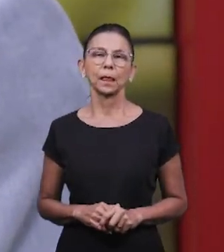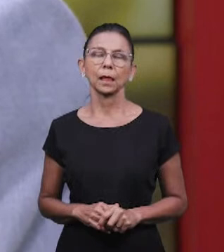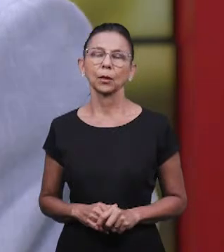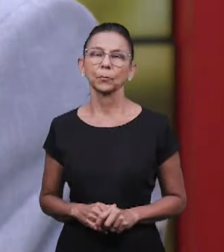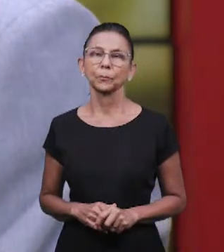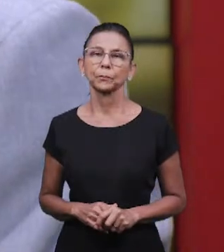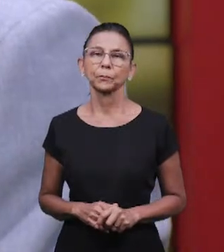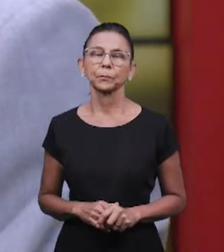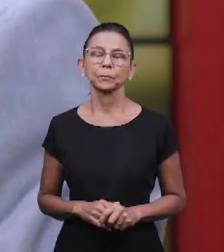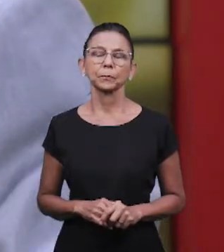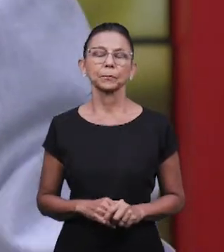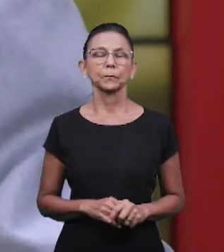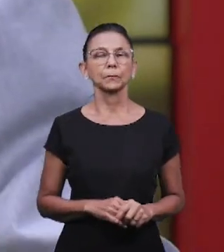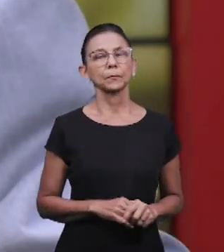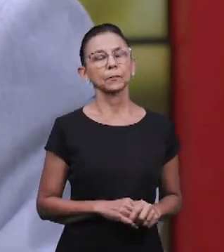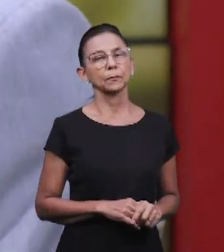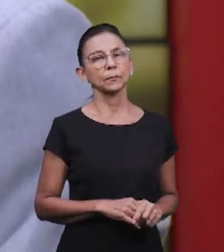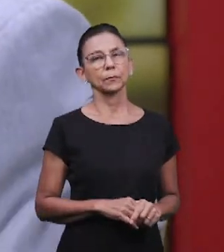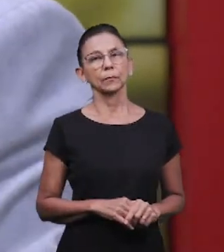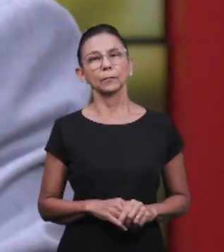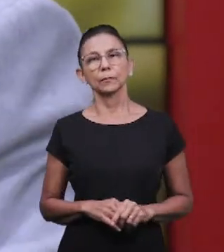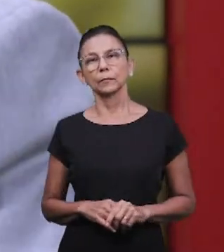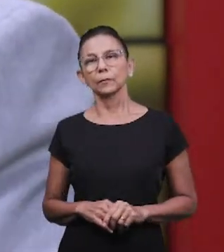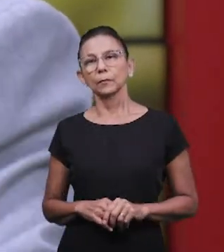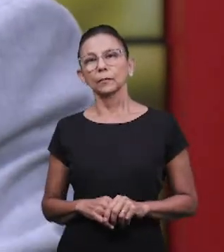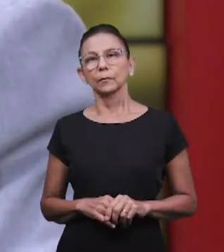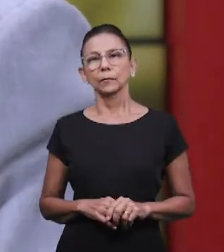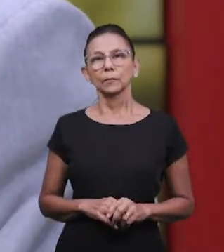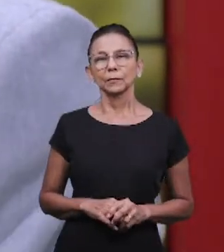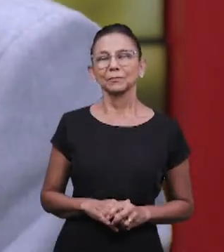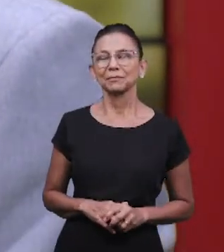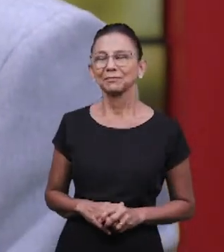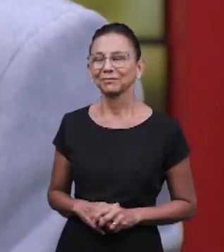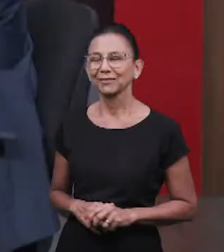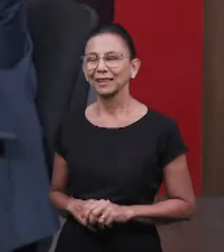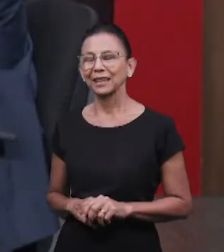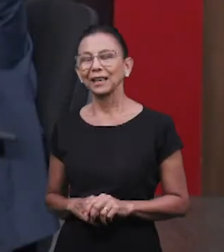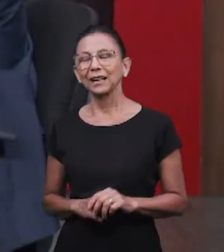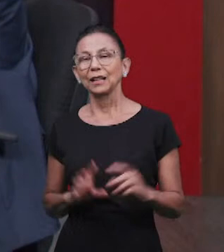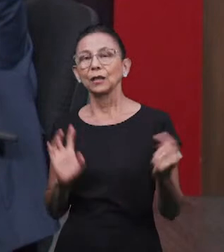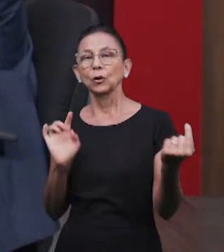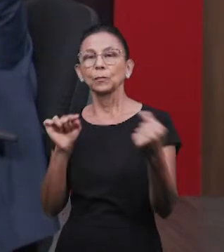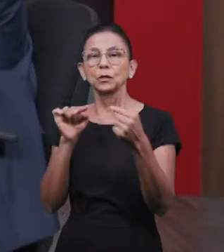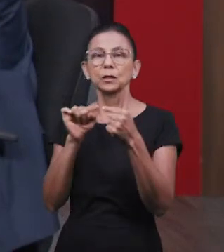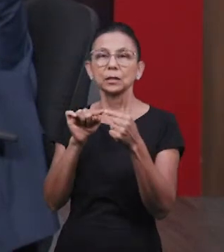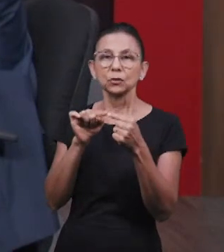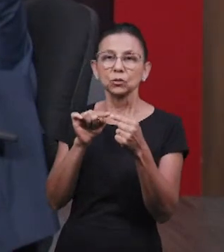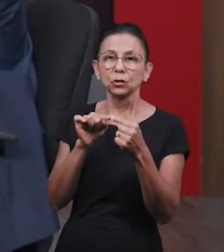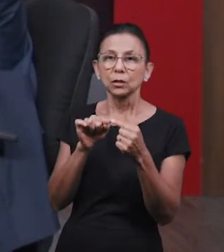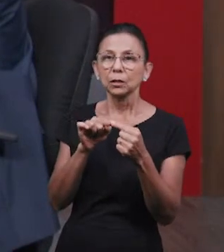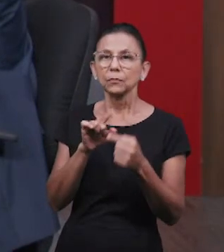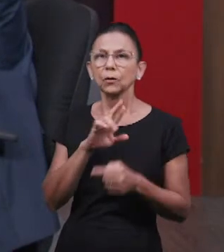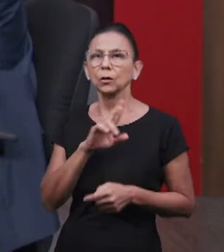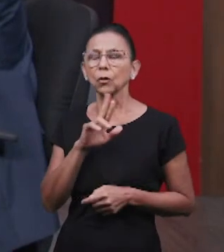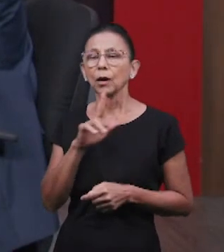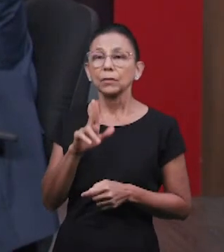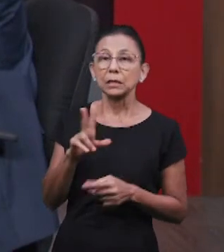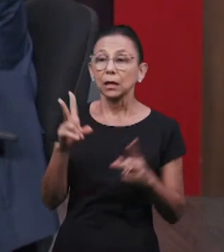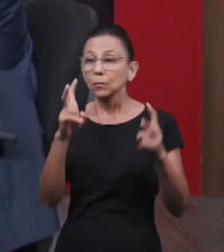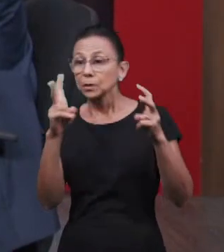objetivo nosso, que as mães e nem as professoras fiquem tentando identificar o autista no meio do grupo.